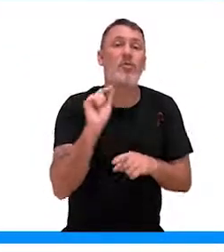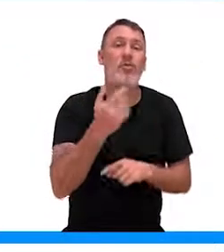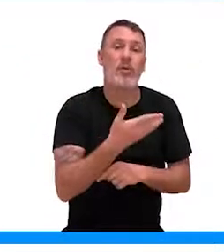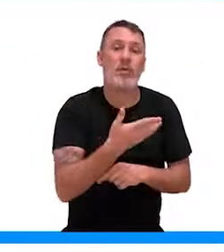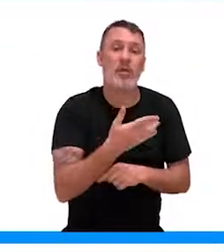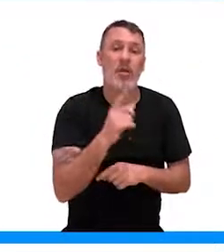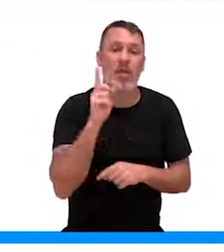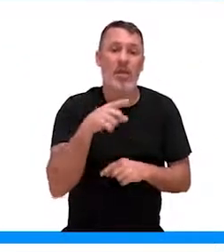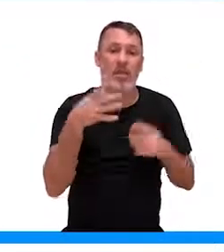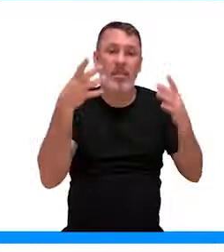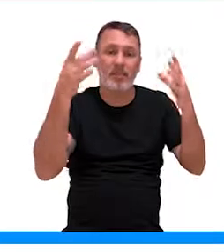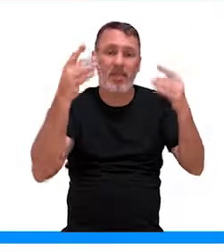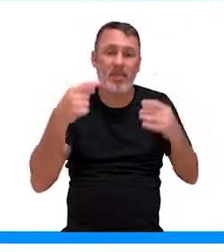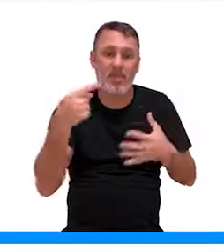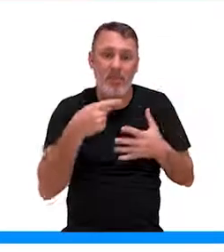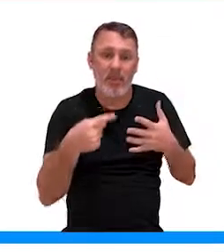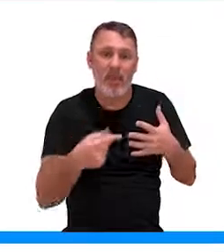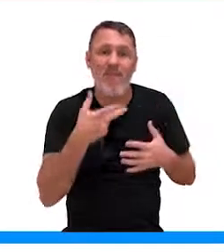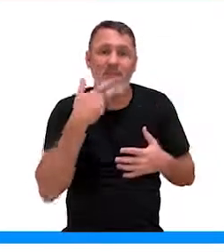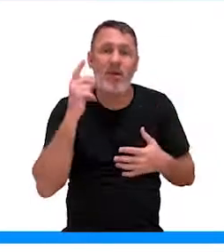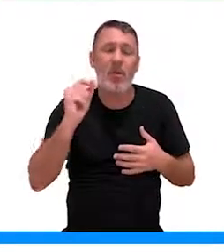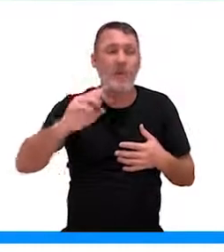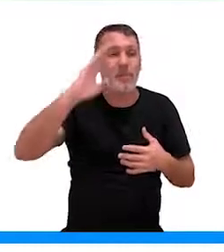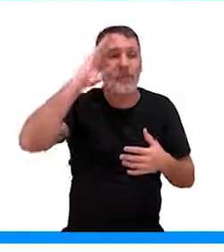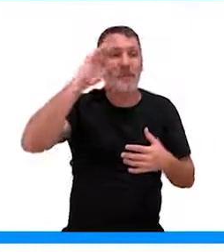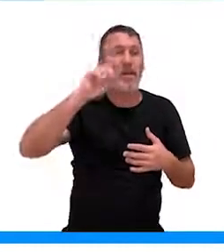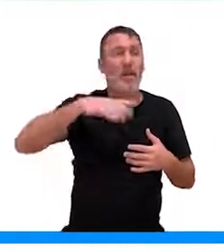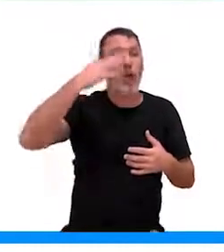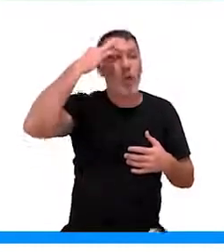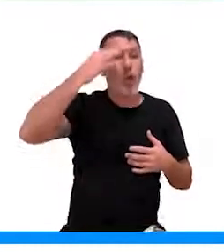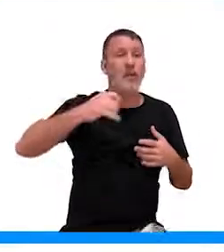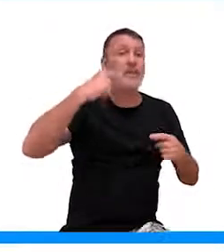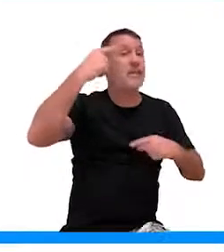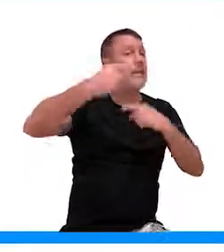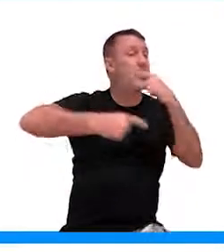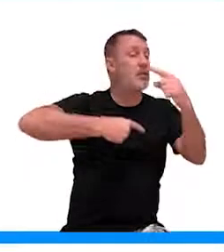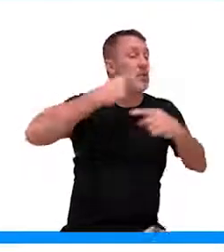amores, os elementos indispensáveis à compreensão do ciclo